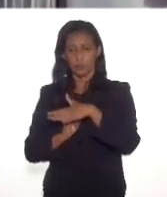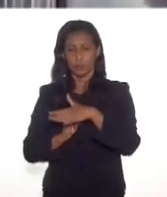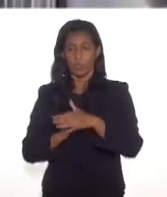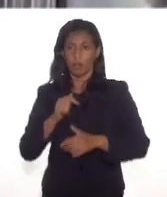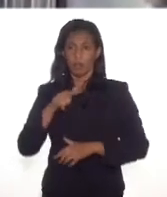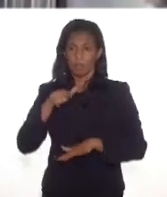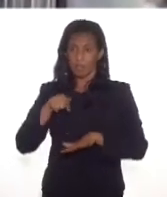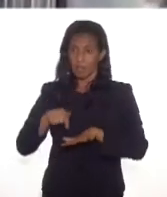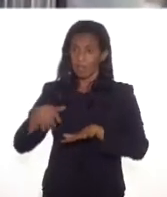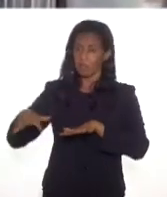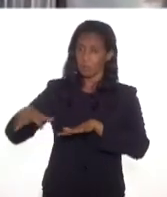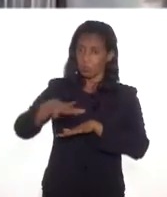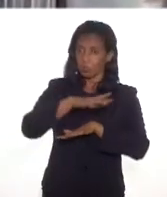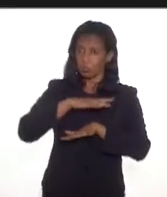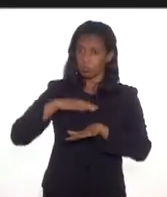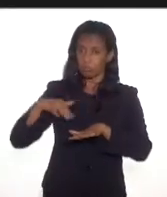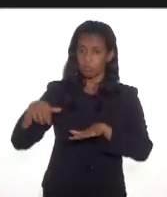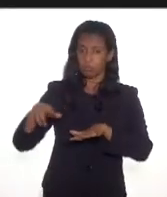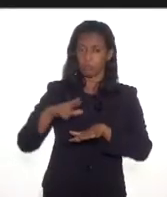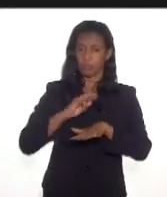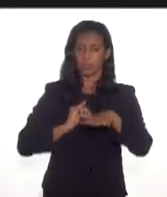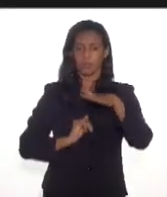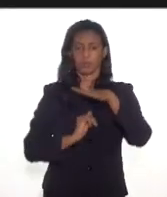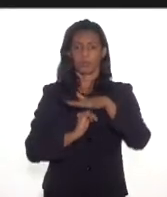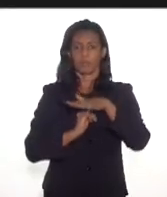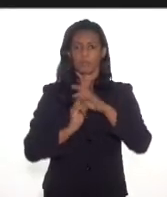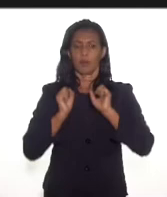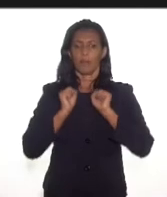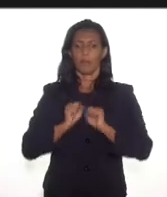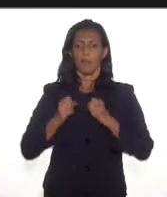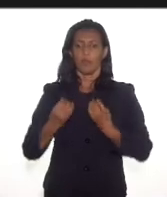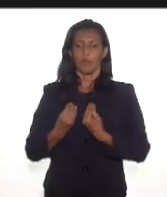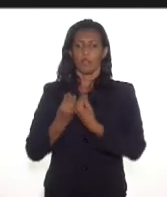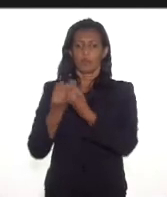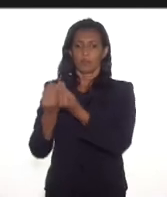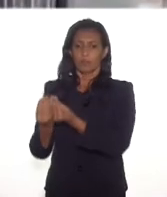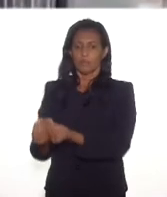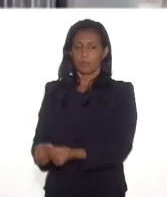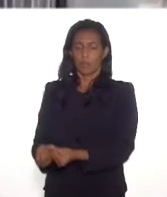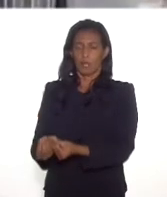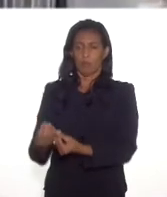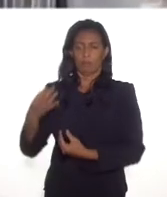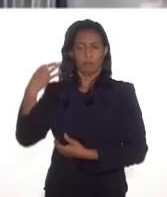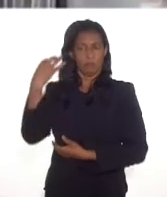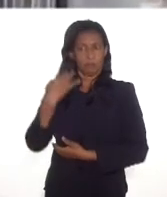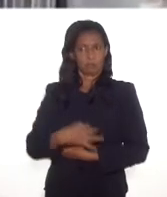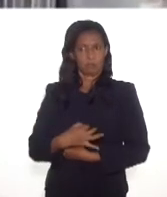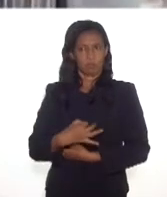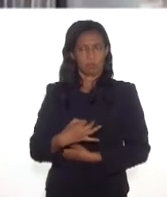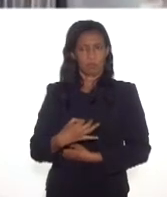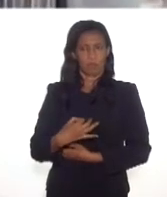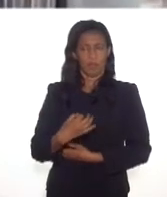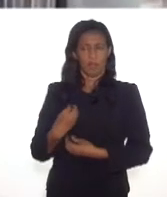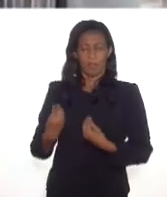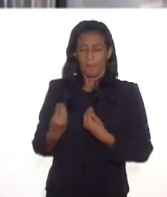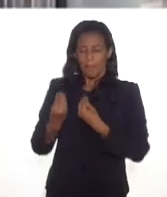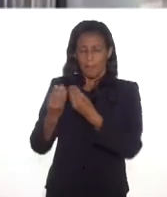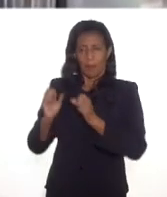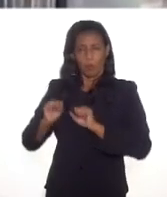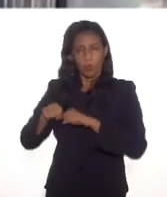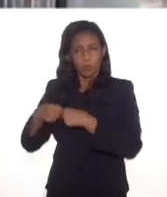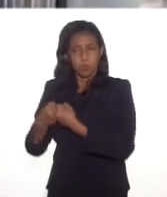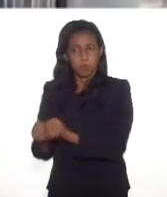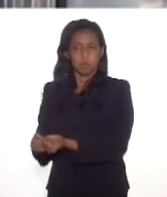essas instituições poderão dar exatamente para vitaminar mais